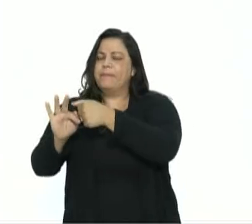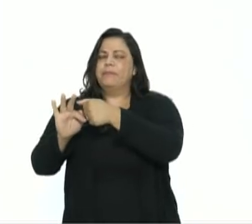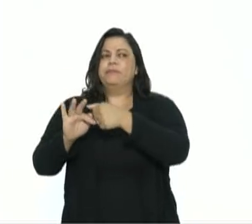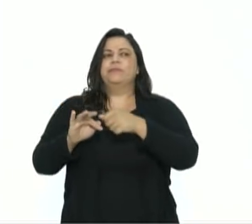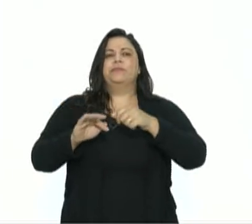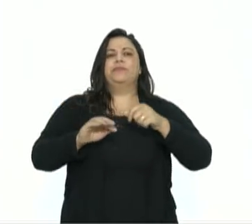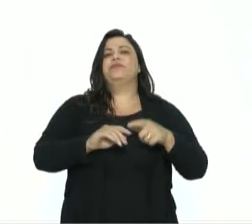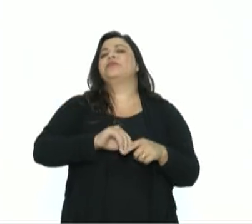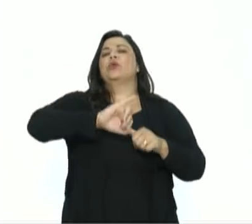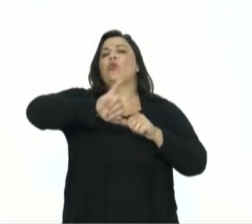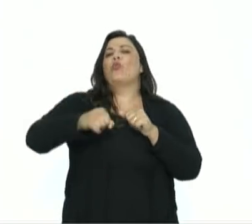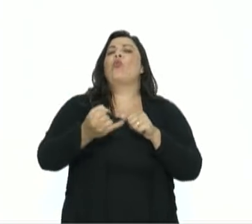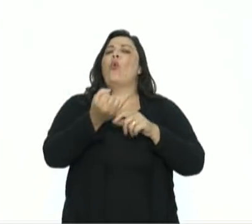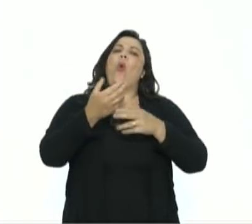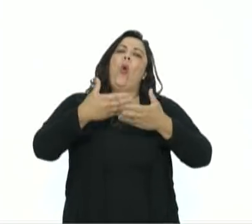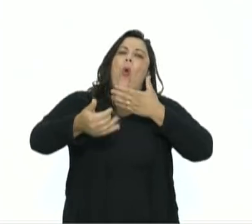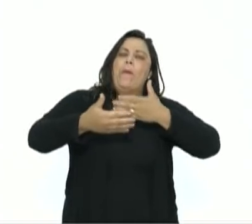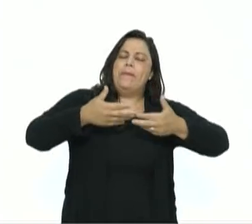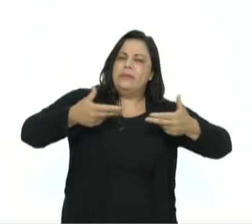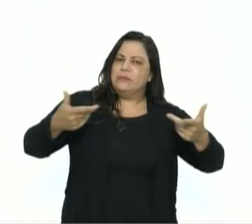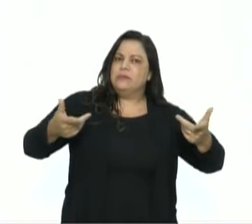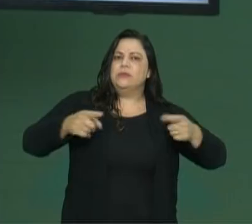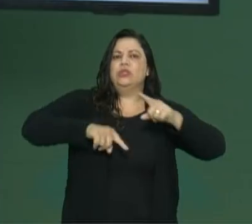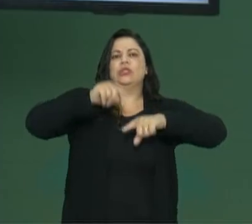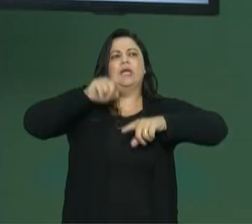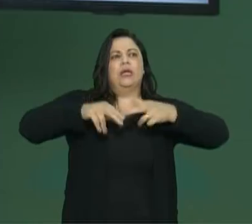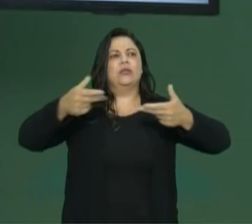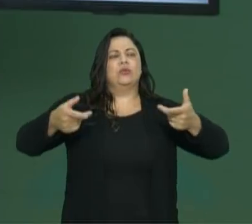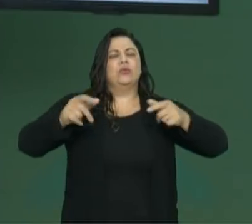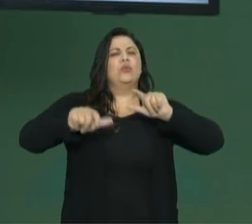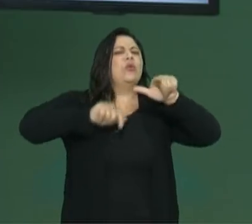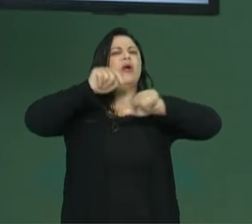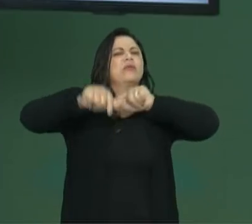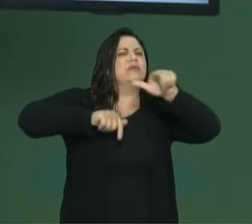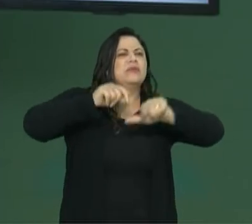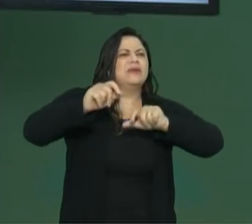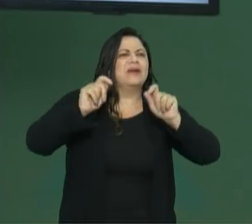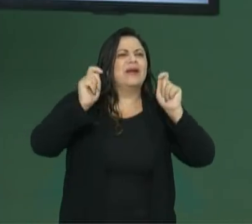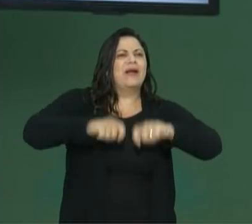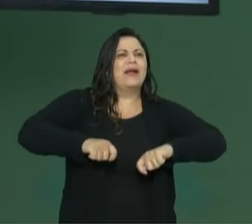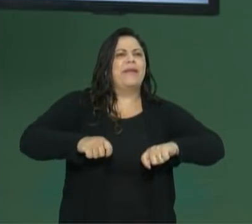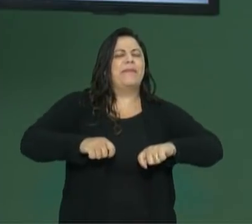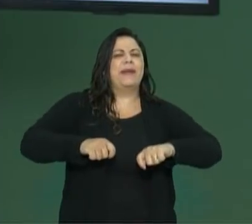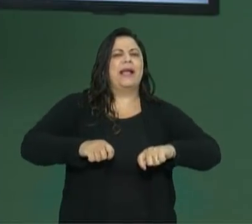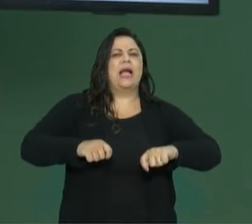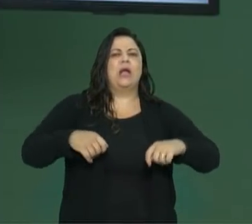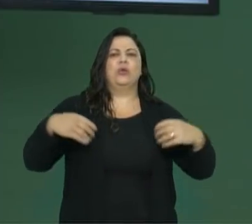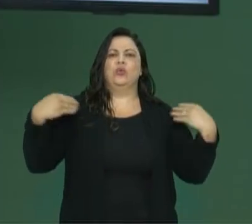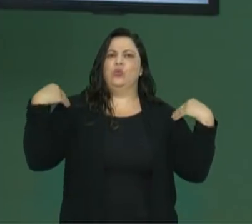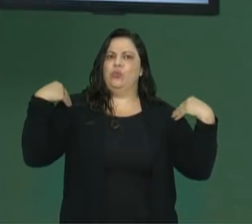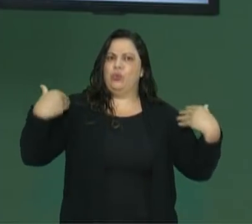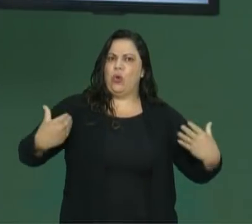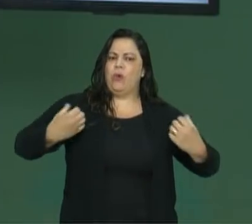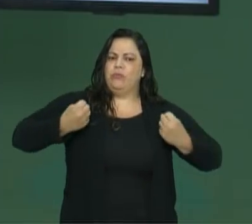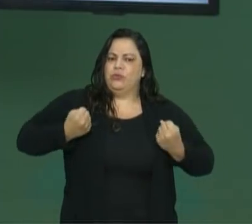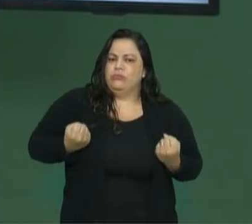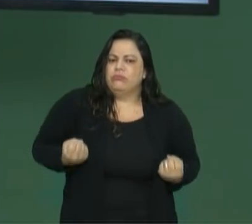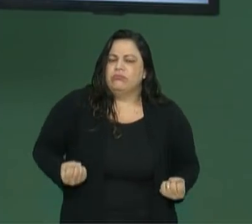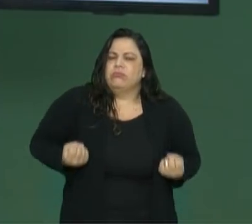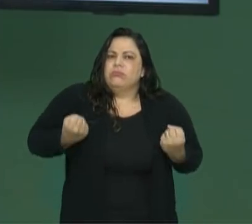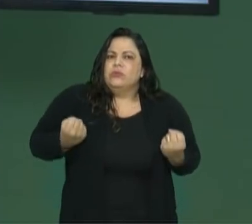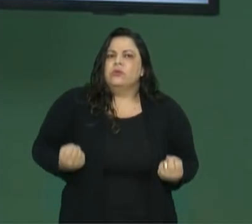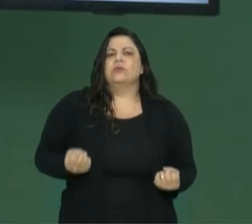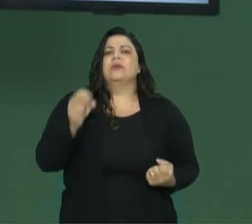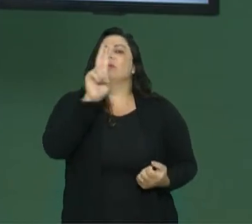Qual o trabalho muscular realizado? Então, eu te dei esse gráfico aqui. Vou te dar um tempo para você e